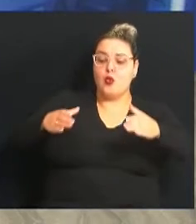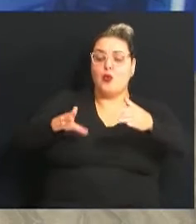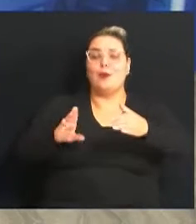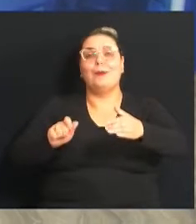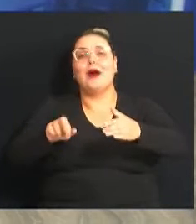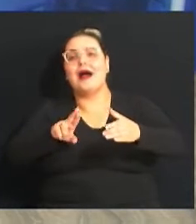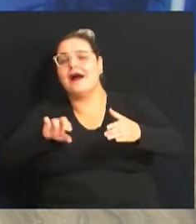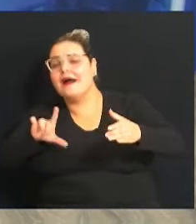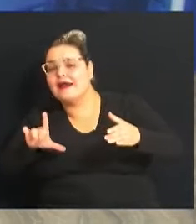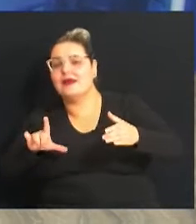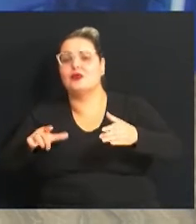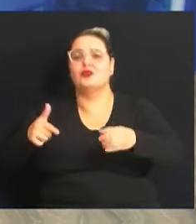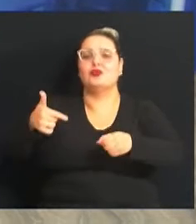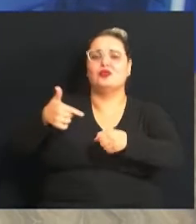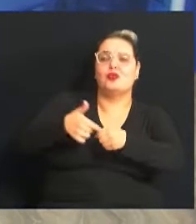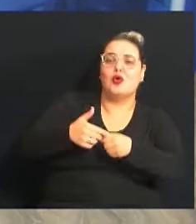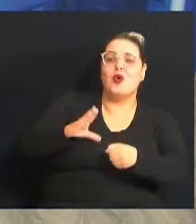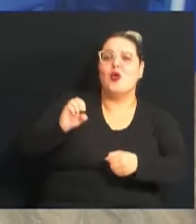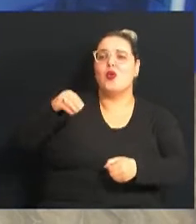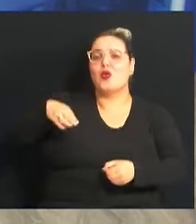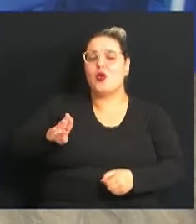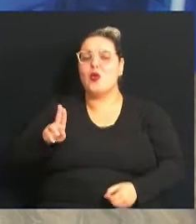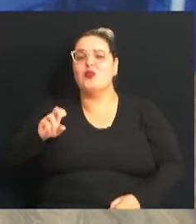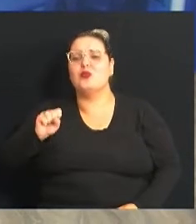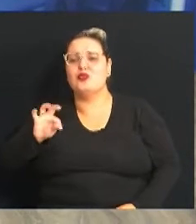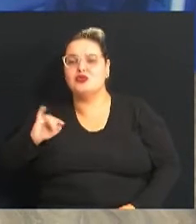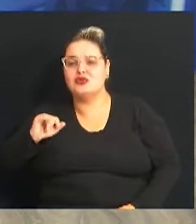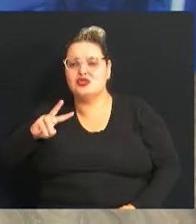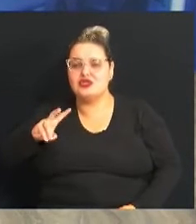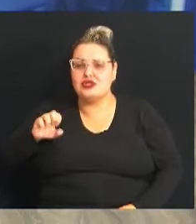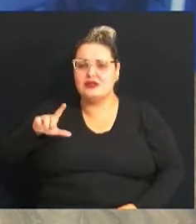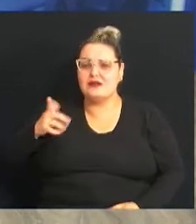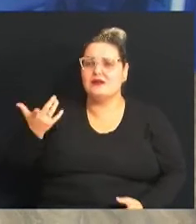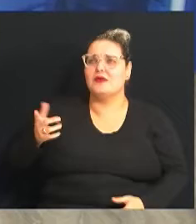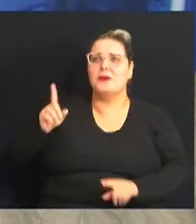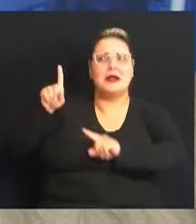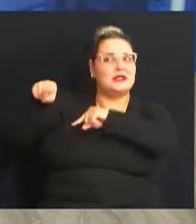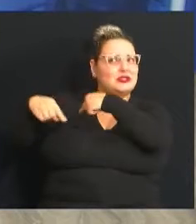os combustíveis, questões internacionais,